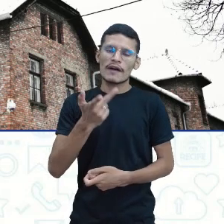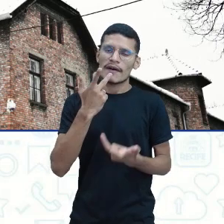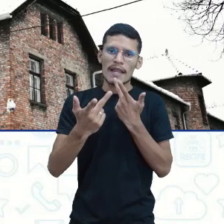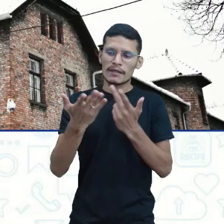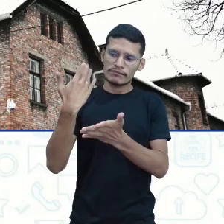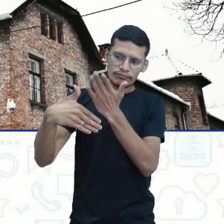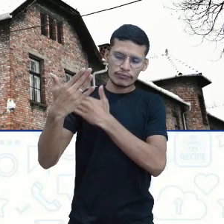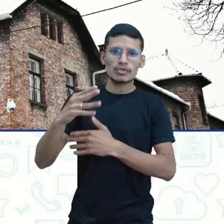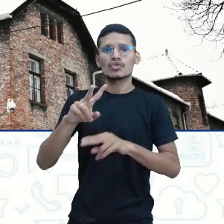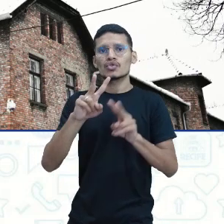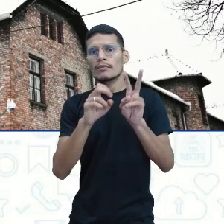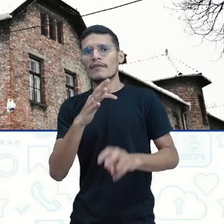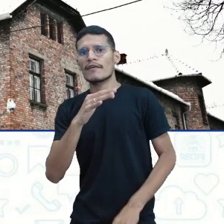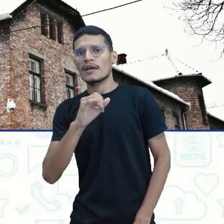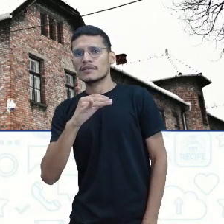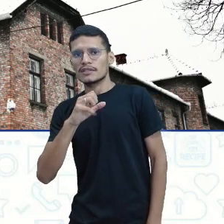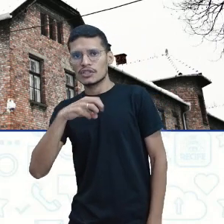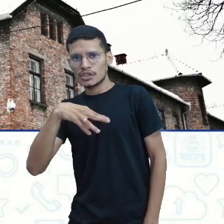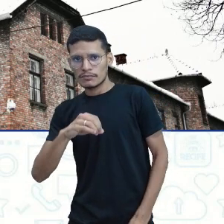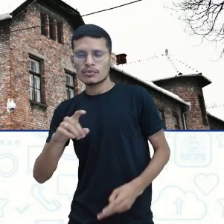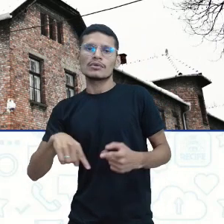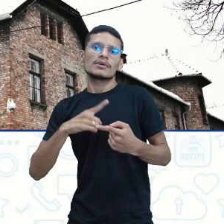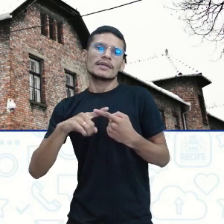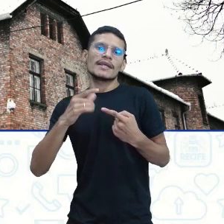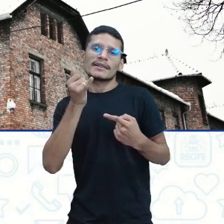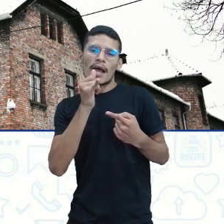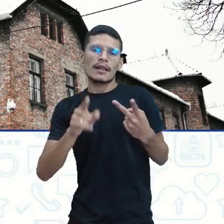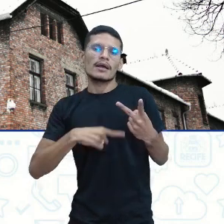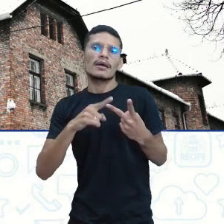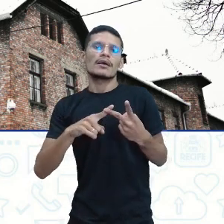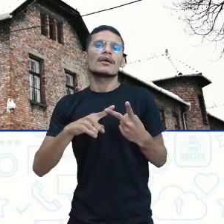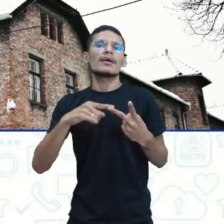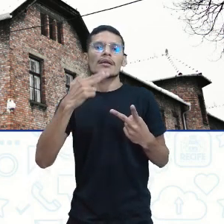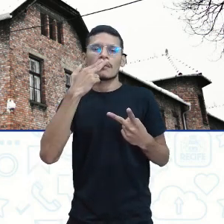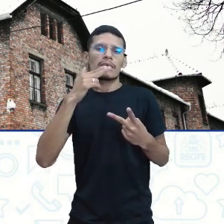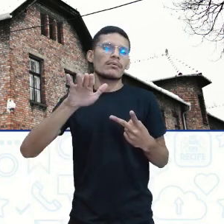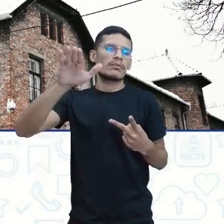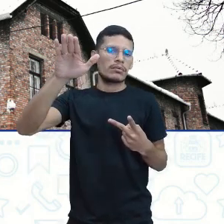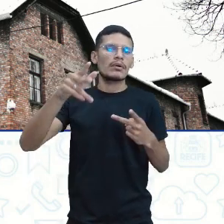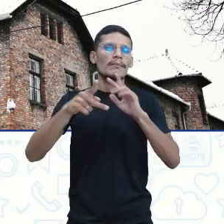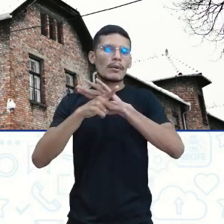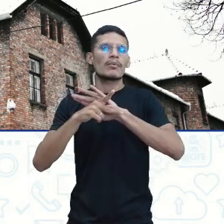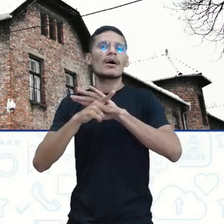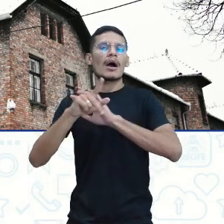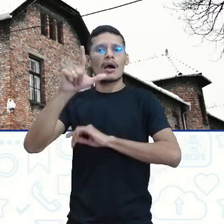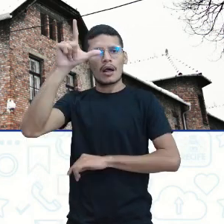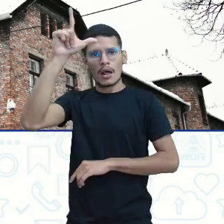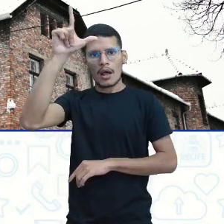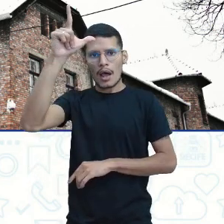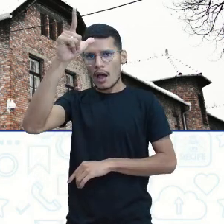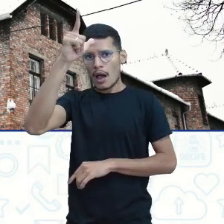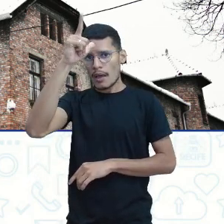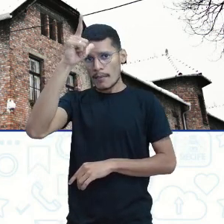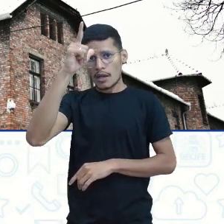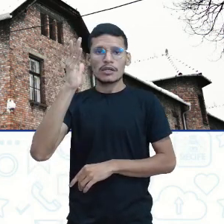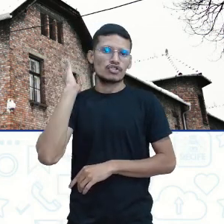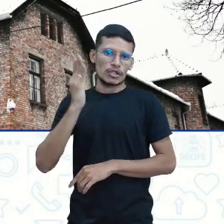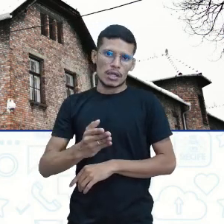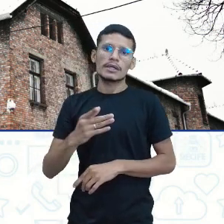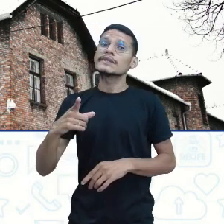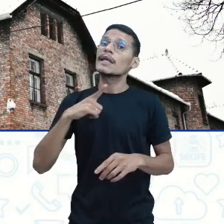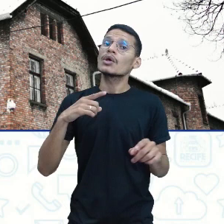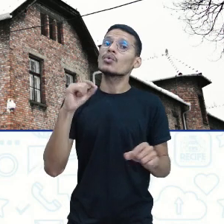a ascensão do fascismo na Itália, do nazismo na Alemanha, sobretudo, vão insuflar ou vão